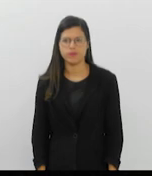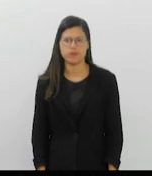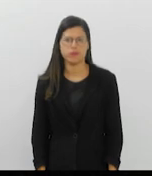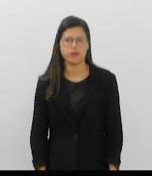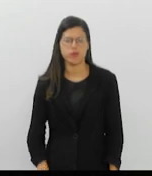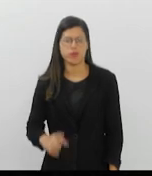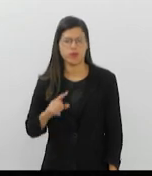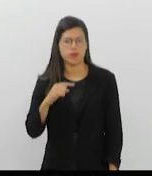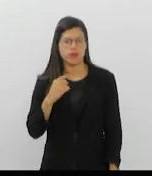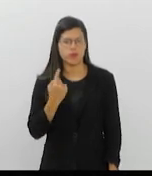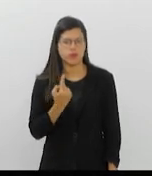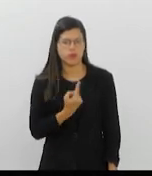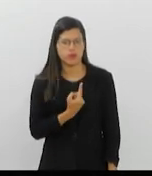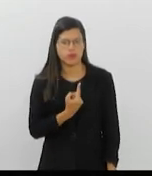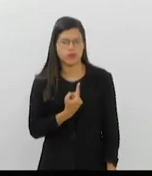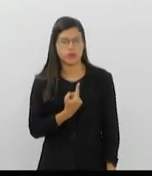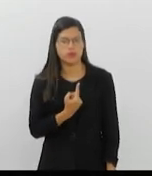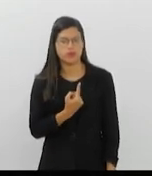estamos